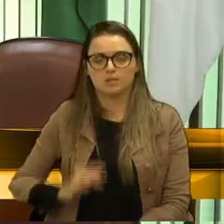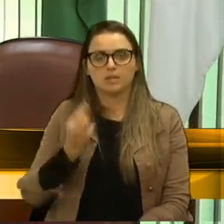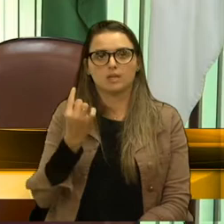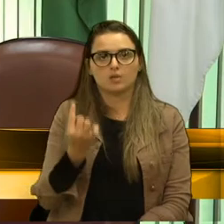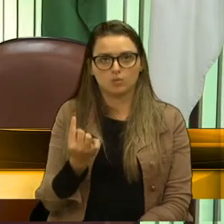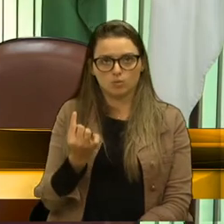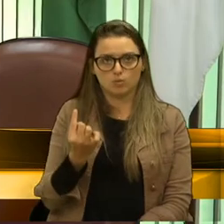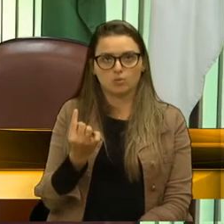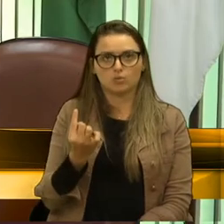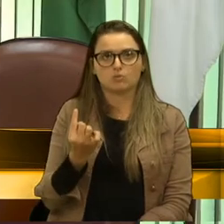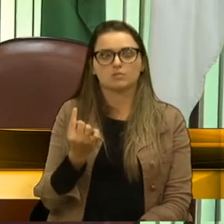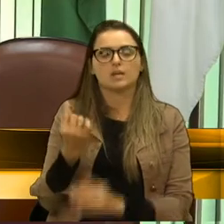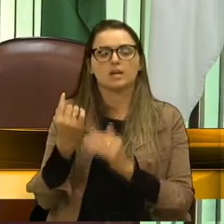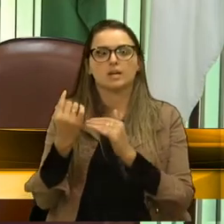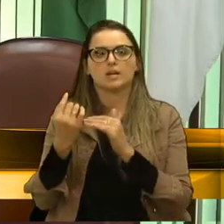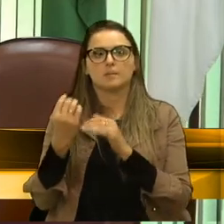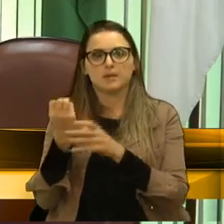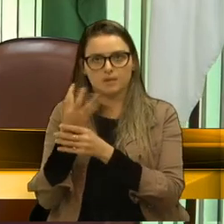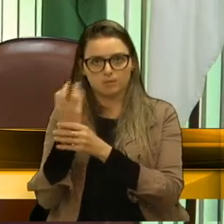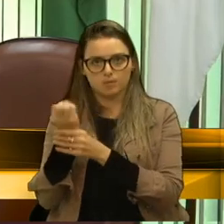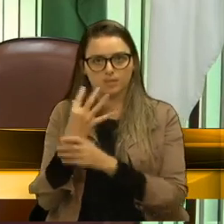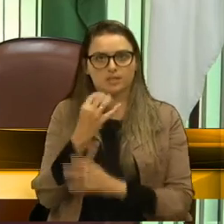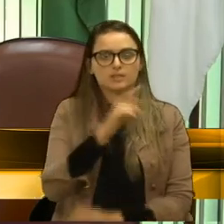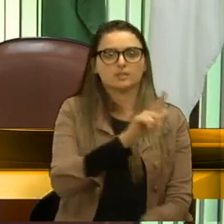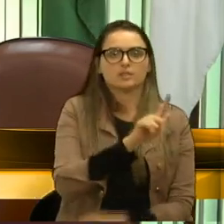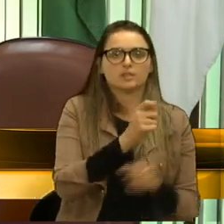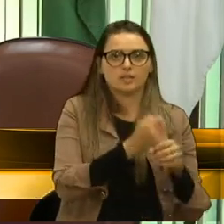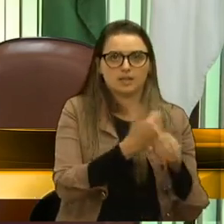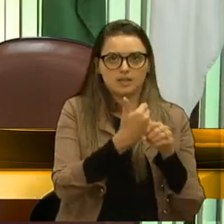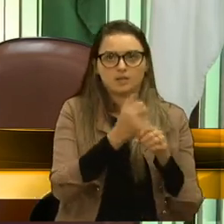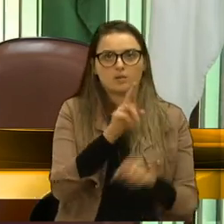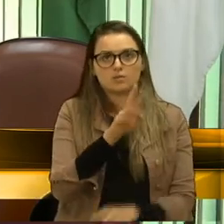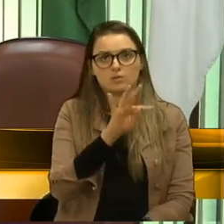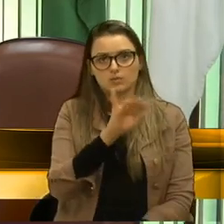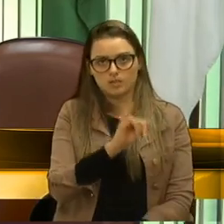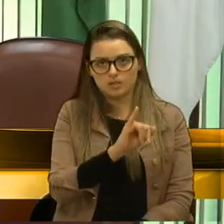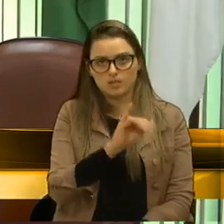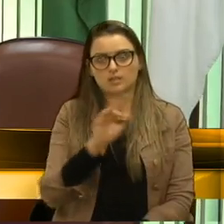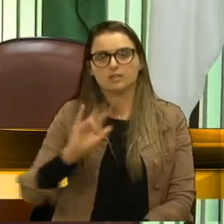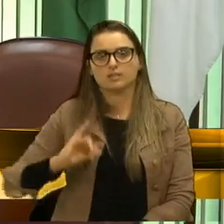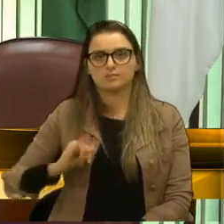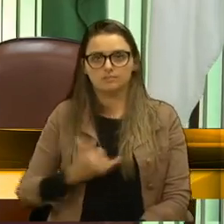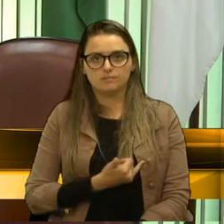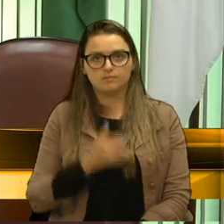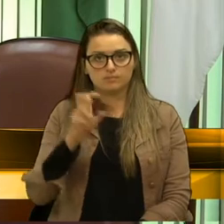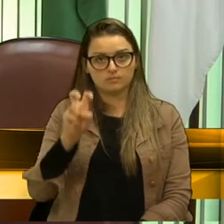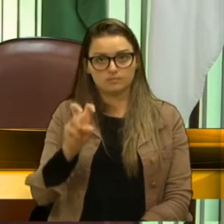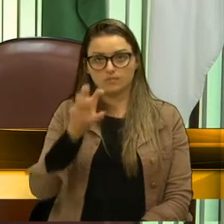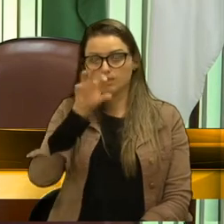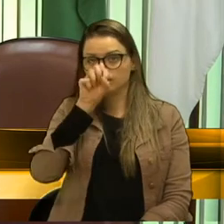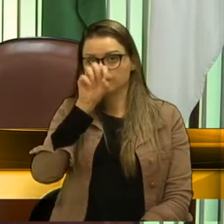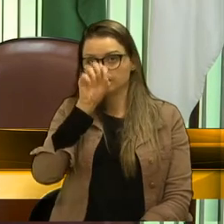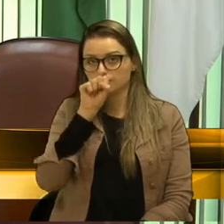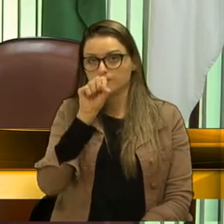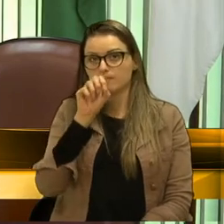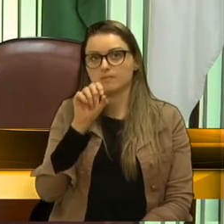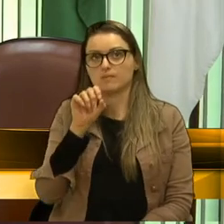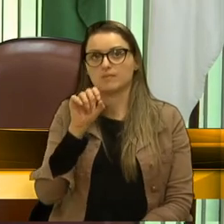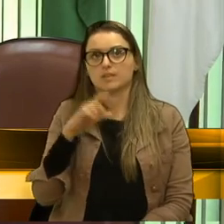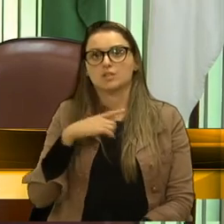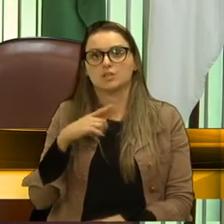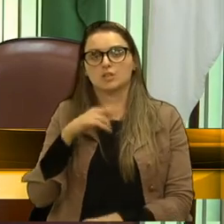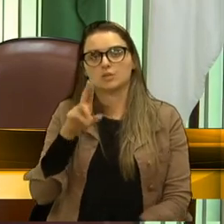respirador de transporte, Garibaldi 1 respirador de UTI, Vacaria 5 respiradores de unidades de